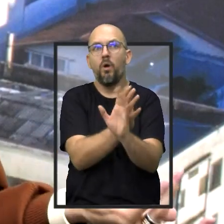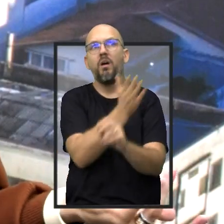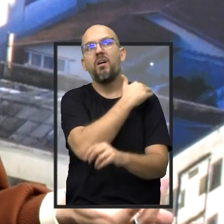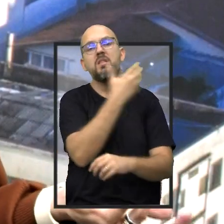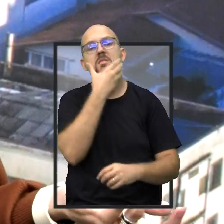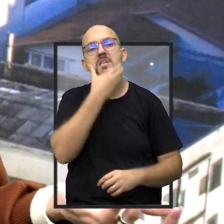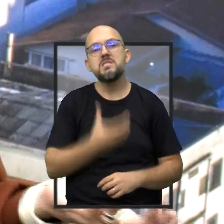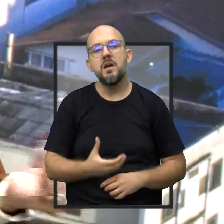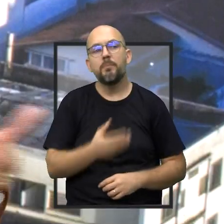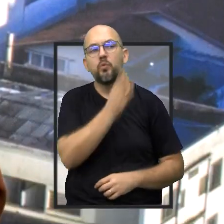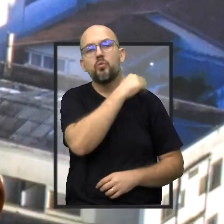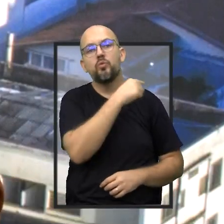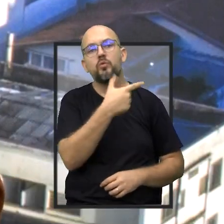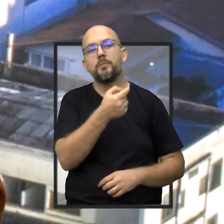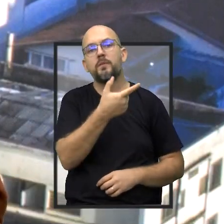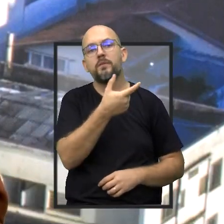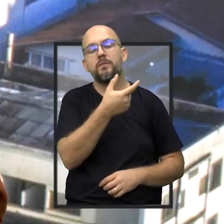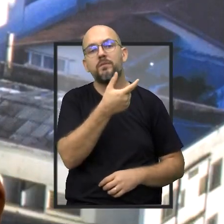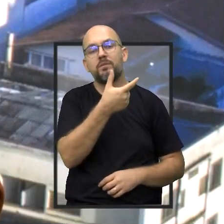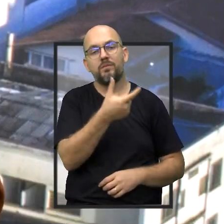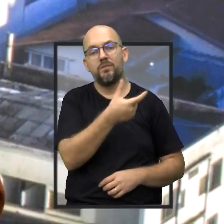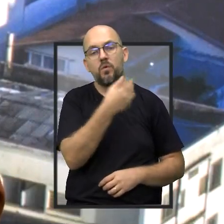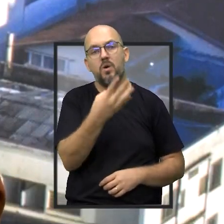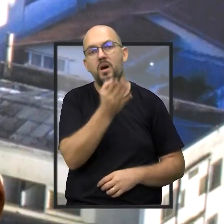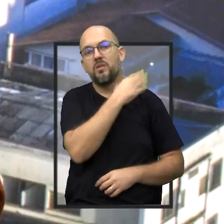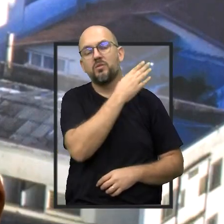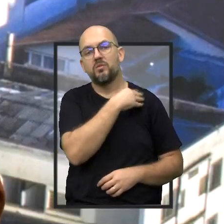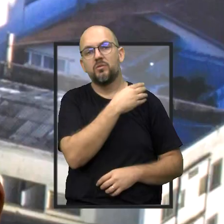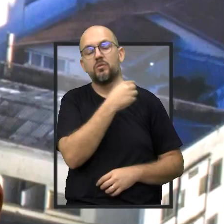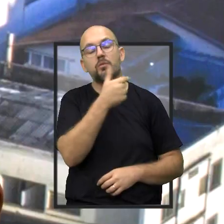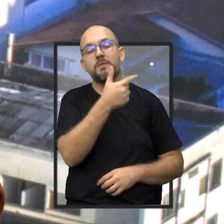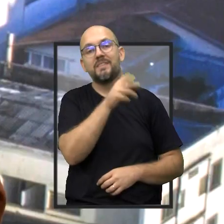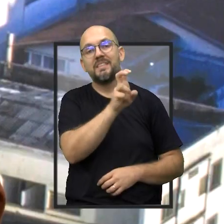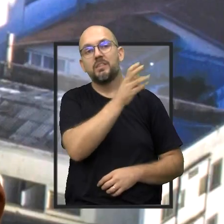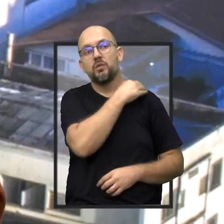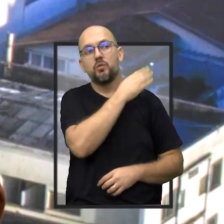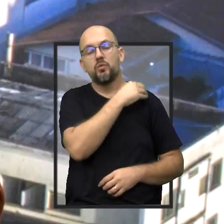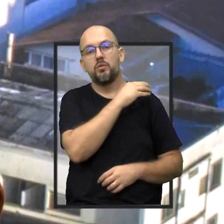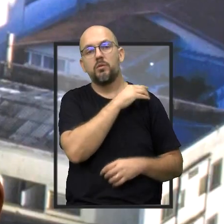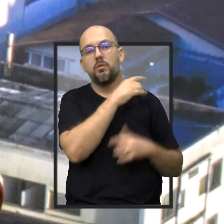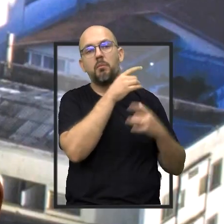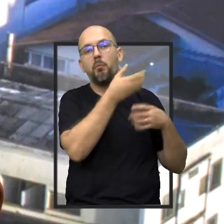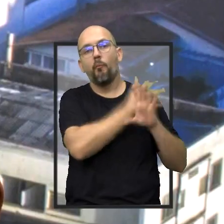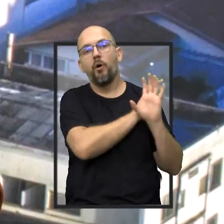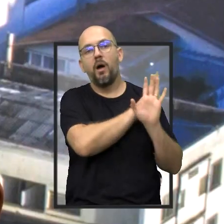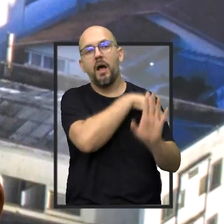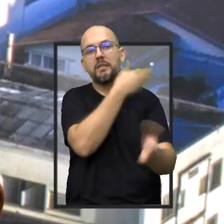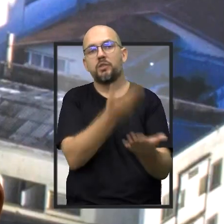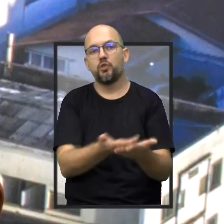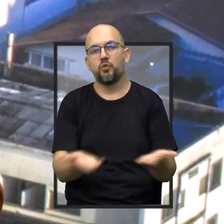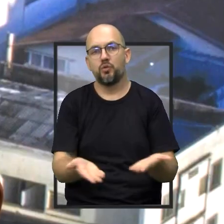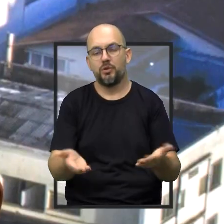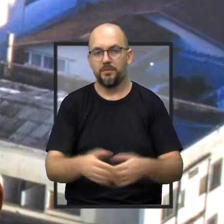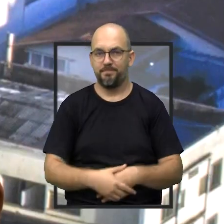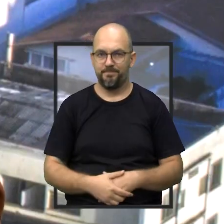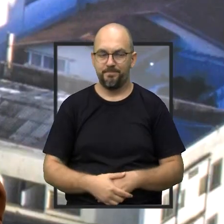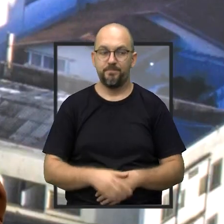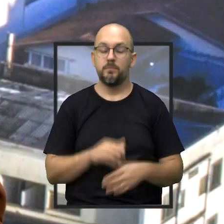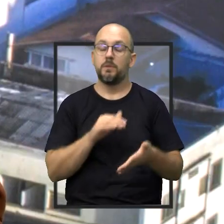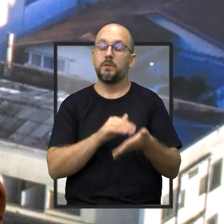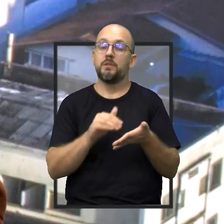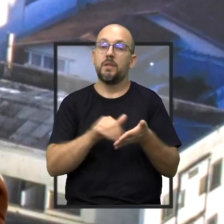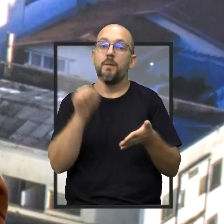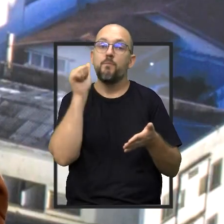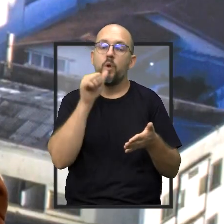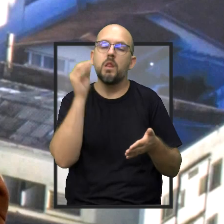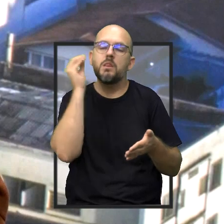desde dezembro do ano passado. Então, através da Procuradoria da Mulher, a gente tenta se